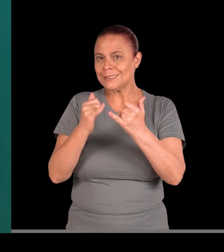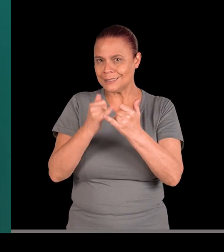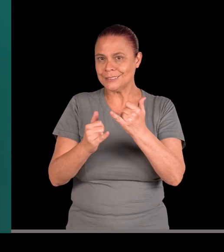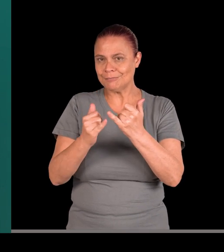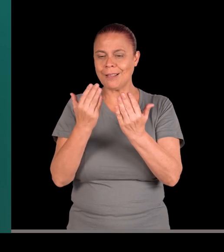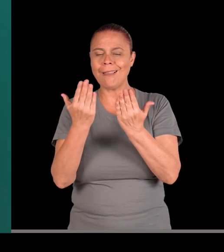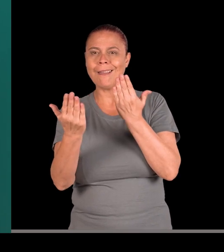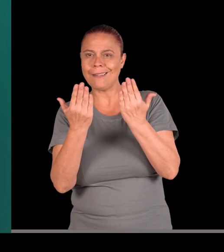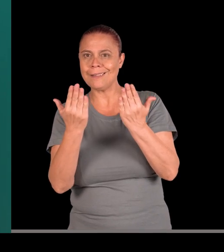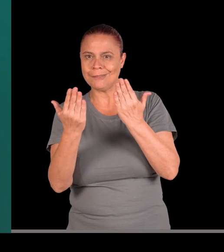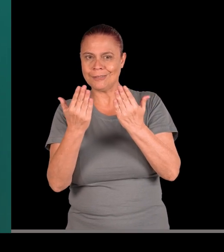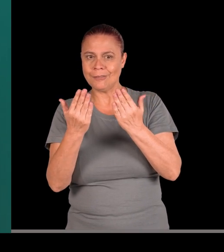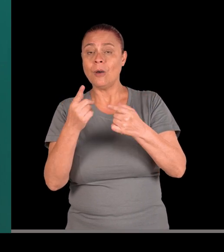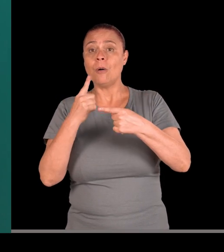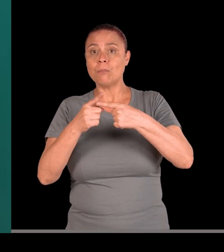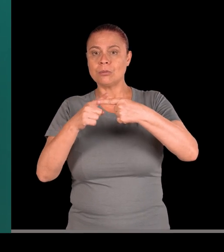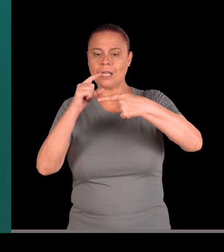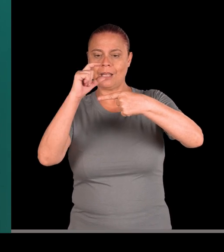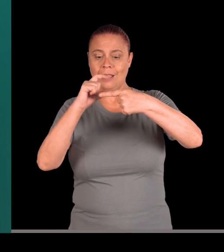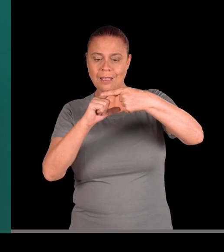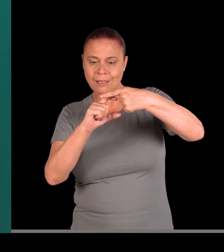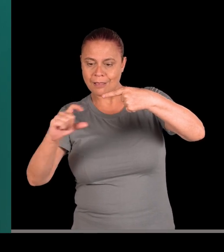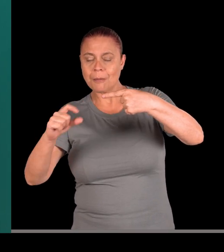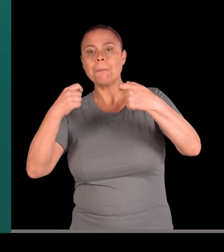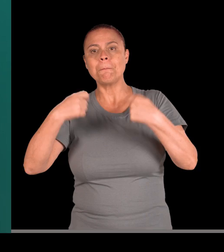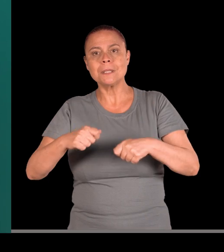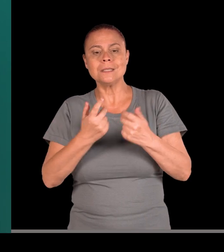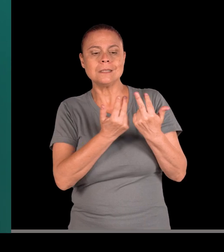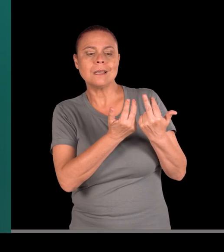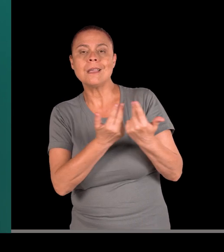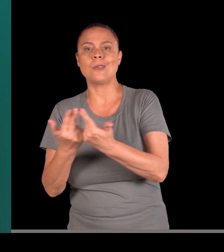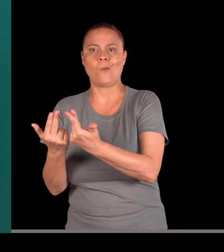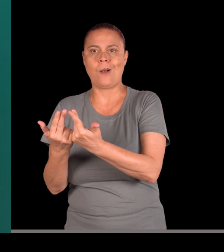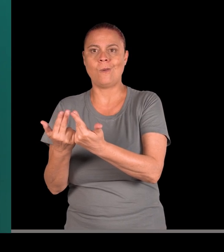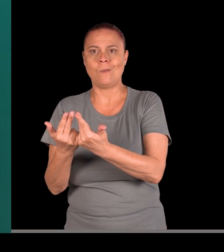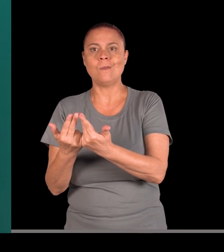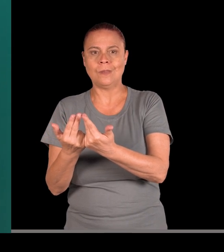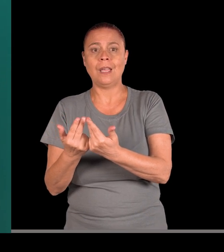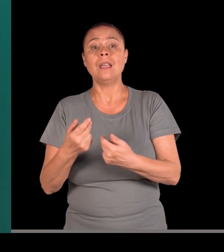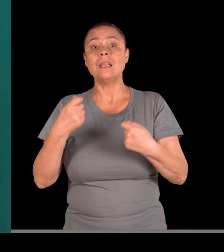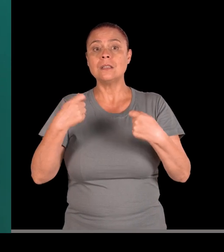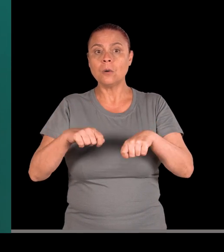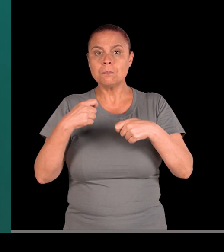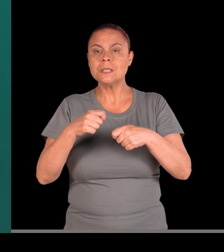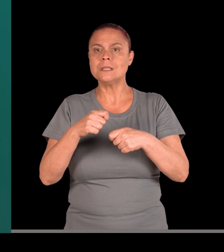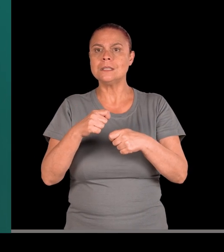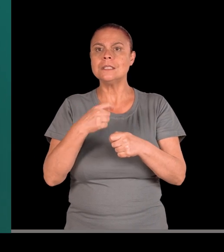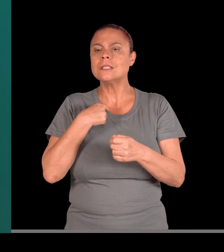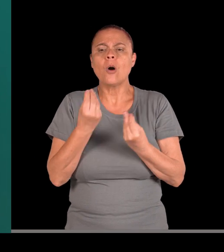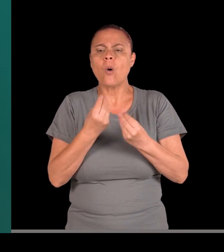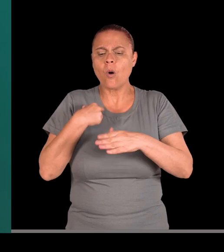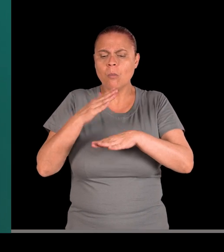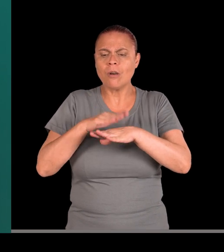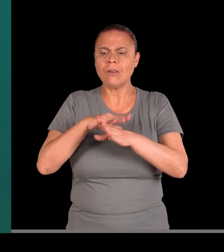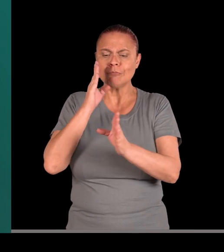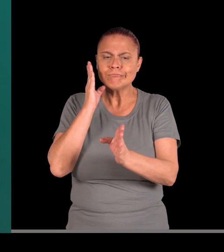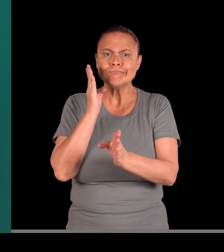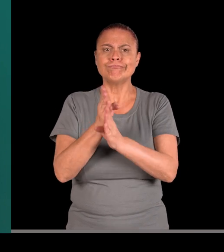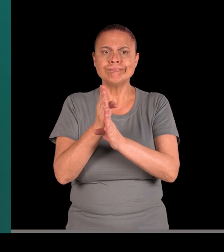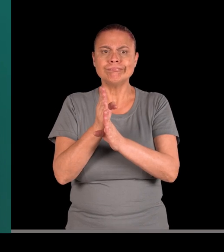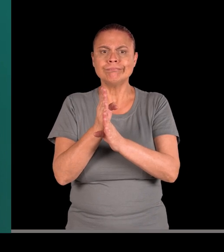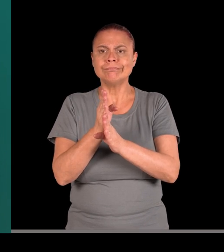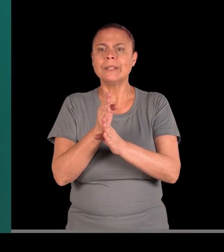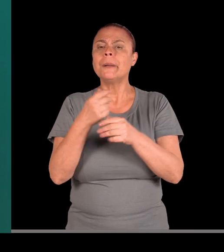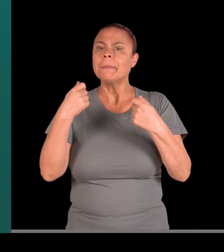essas, porém que elas fiquem com denominadores iguais. Então, nós temos que encontrar um denominador